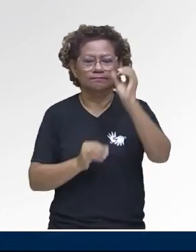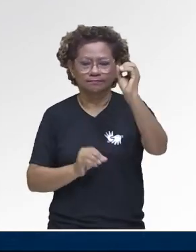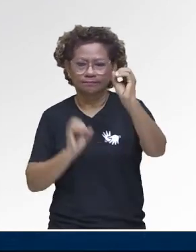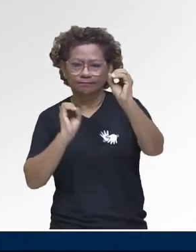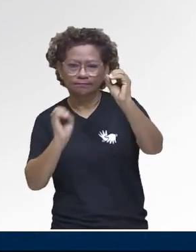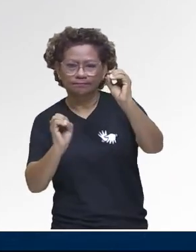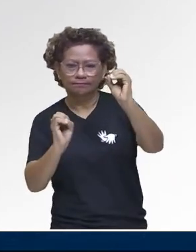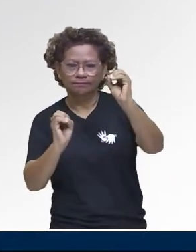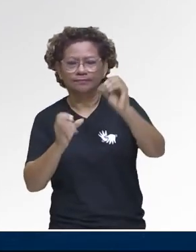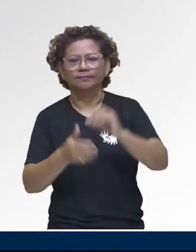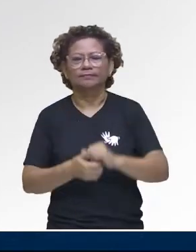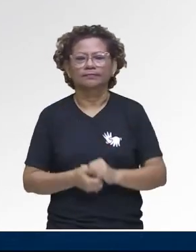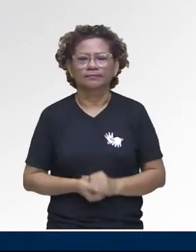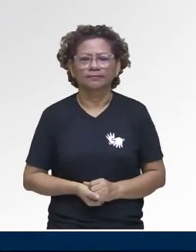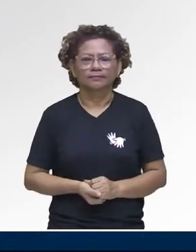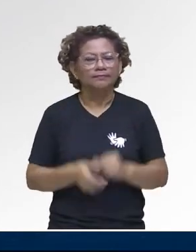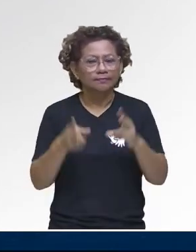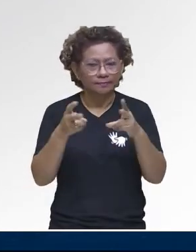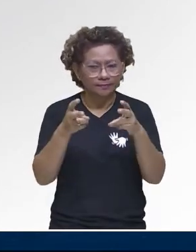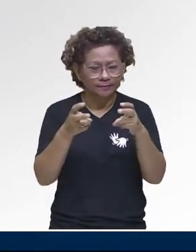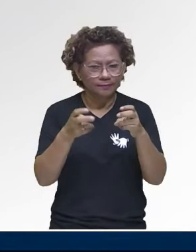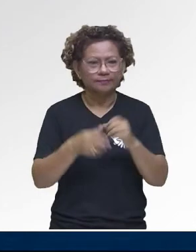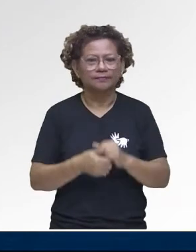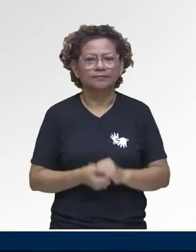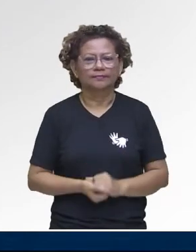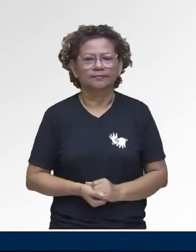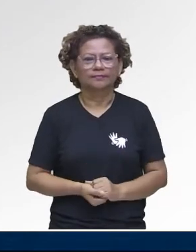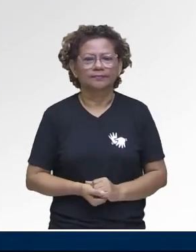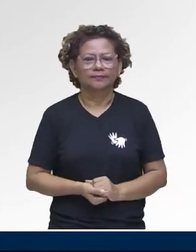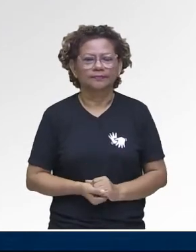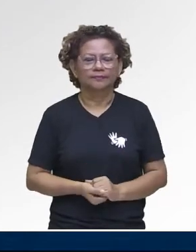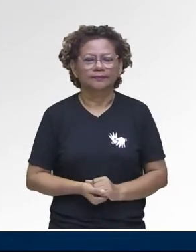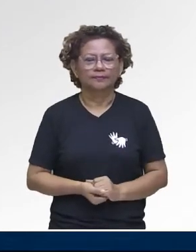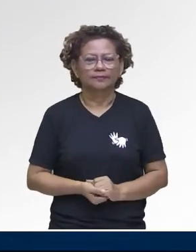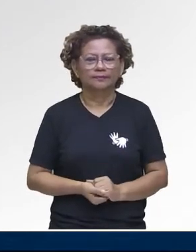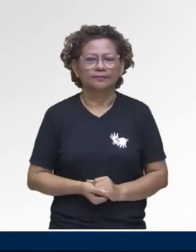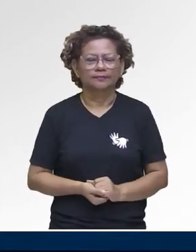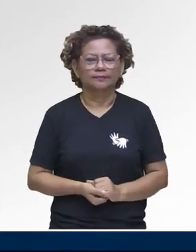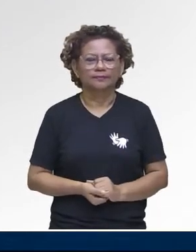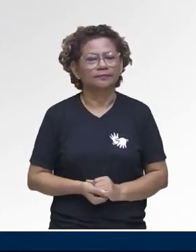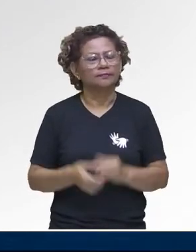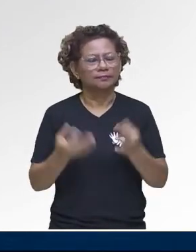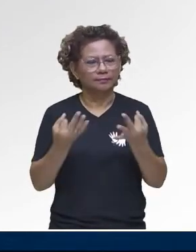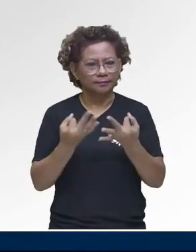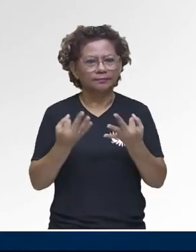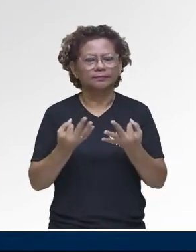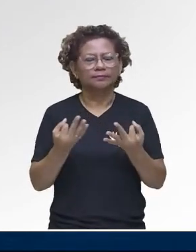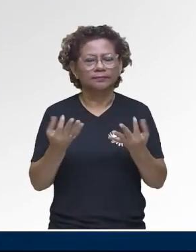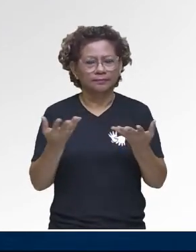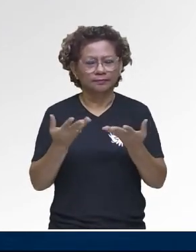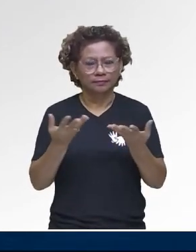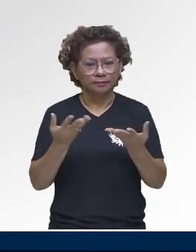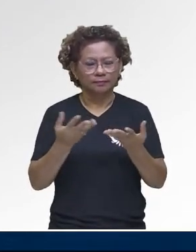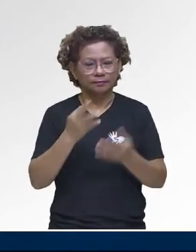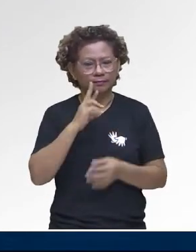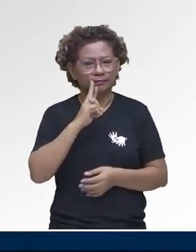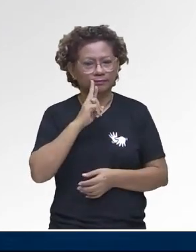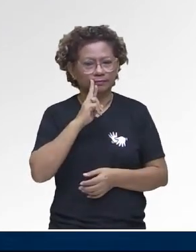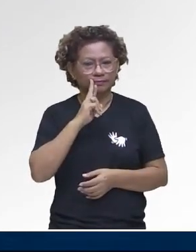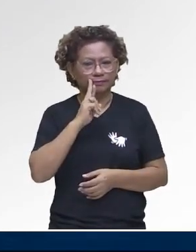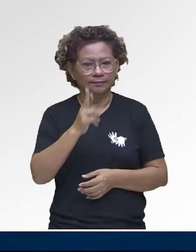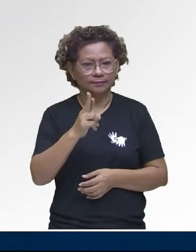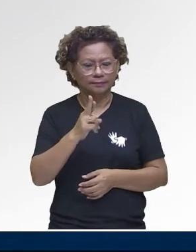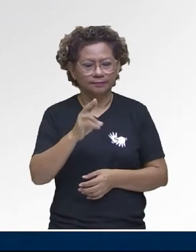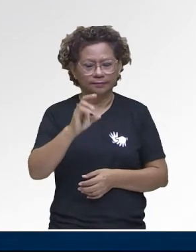bom? Essa é a letra B, né, que a gente está fazendo. Ok. Muito bem, agora vamos somar, né? Vai vir